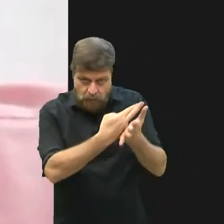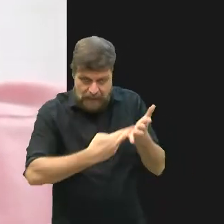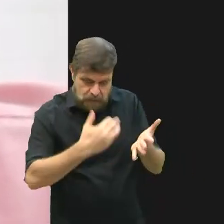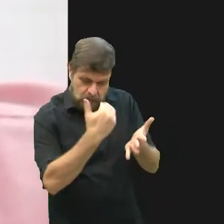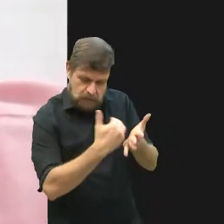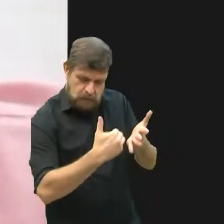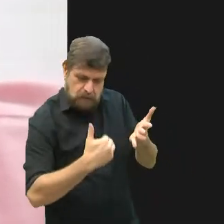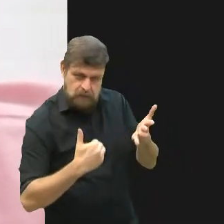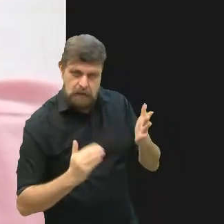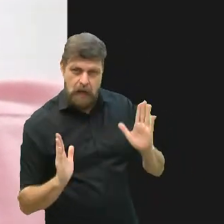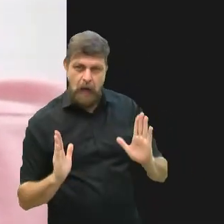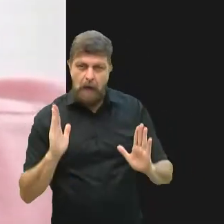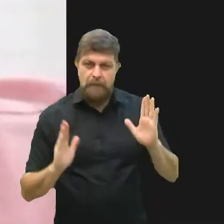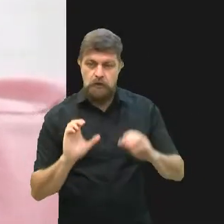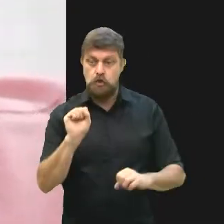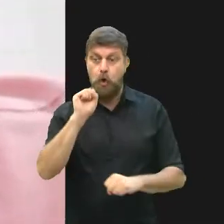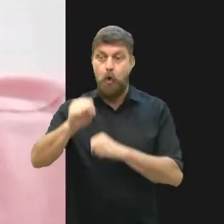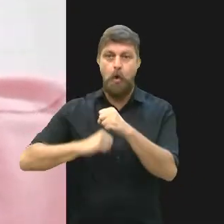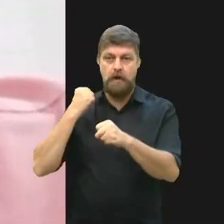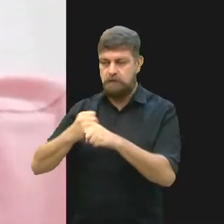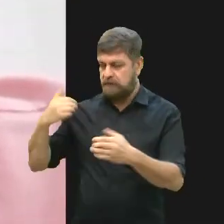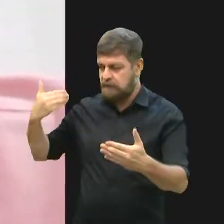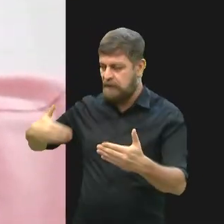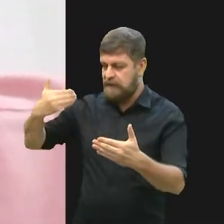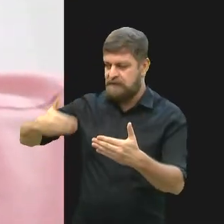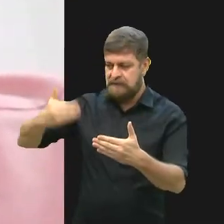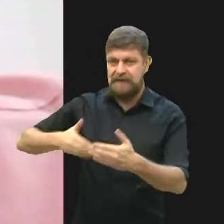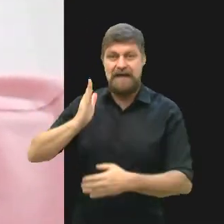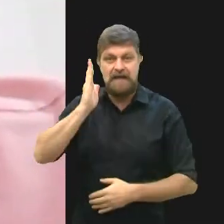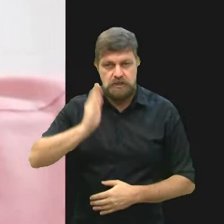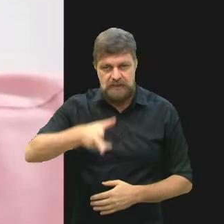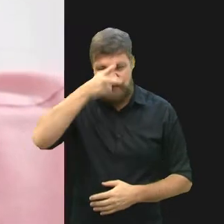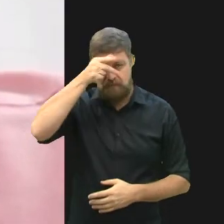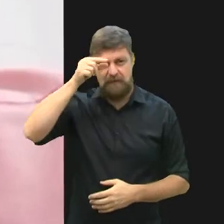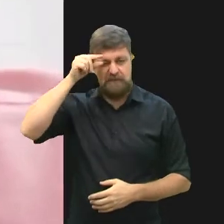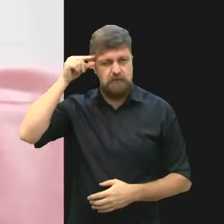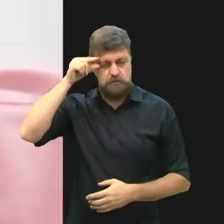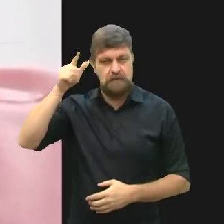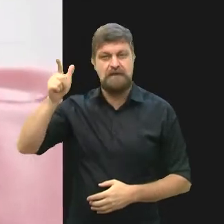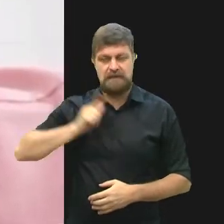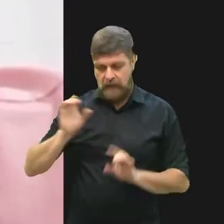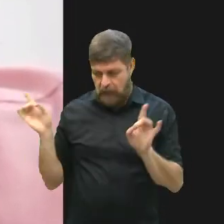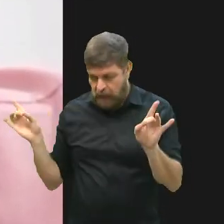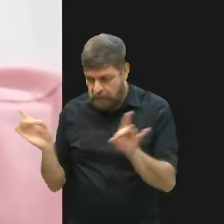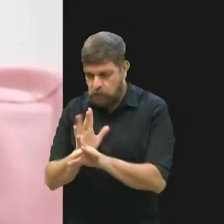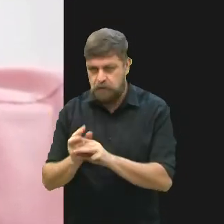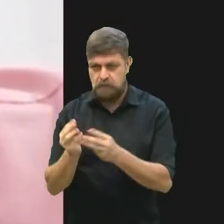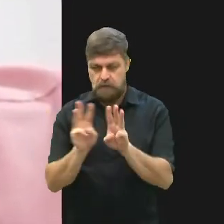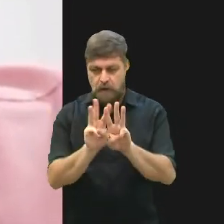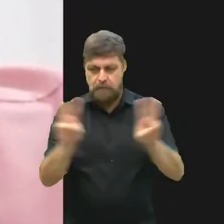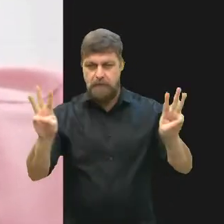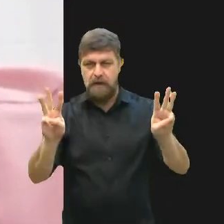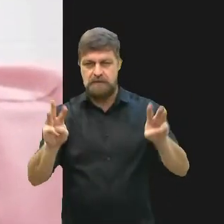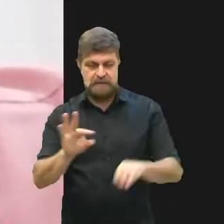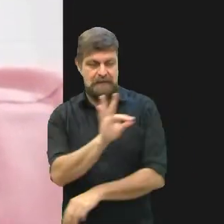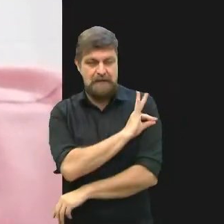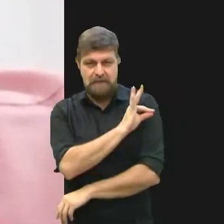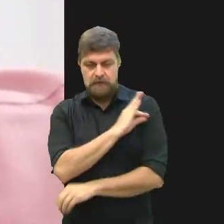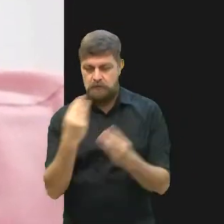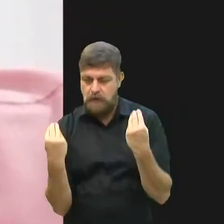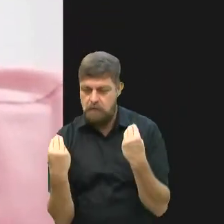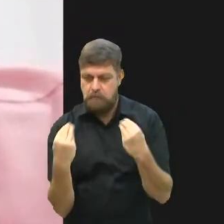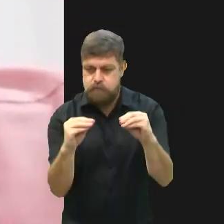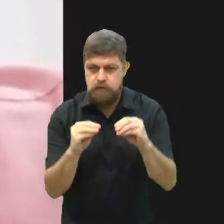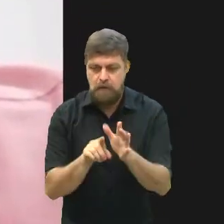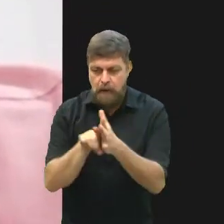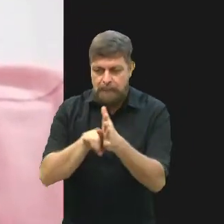do período de 8 anos aí, dos 2 governos anteriores. Está disponível na página da Prefeitura de Campinas.